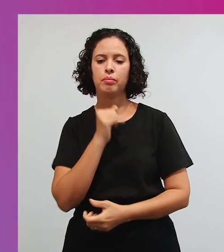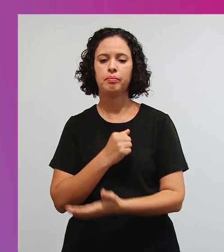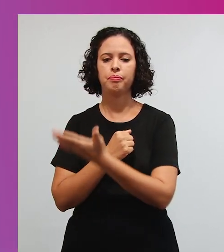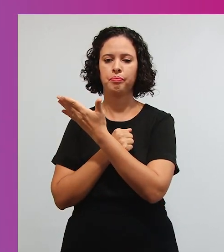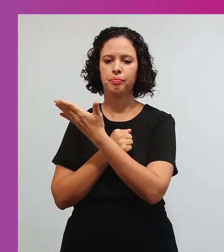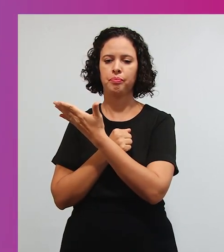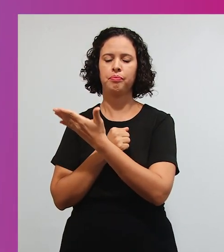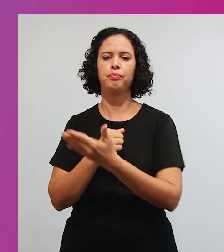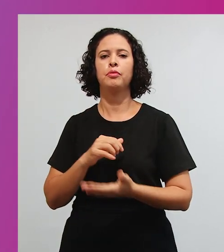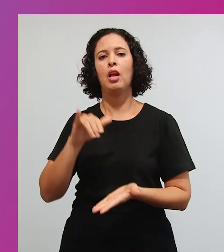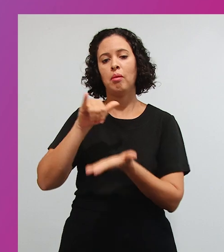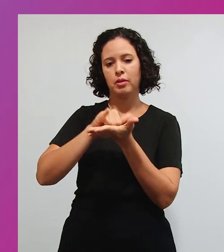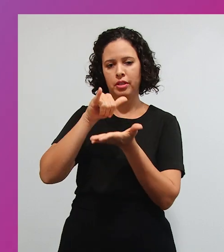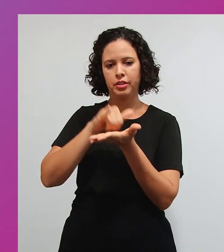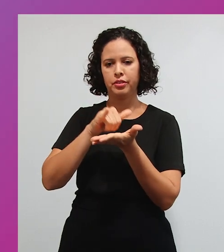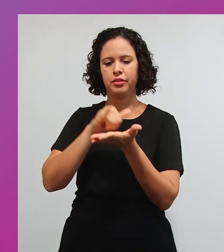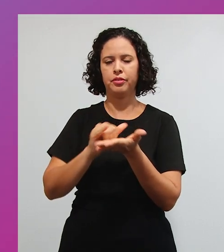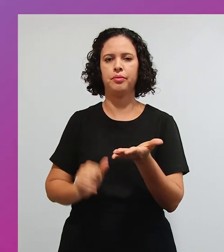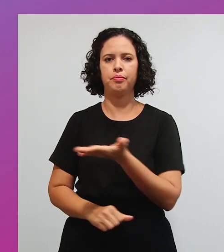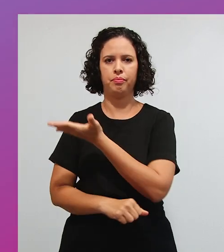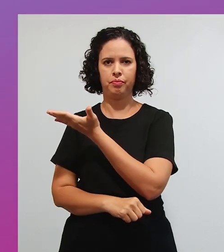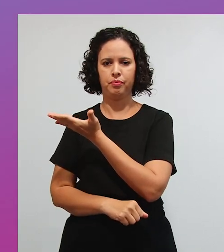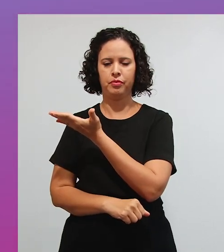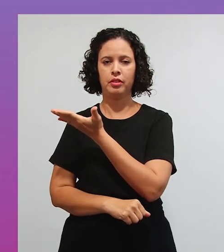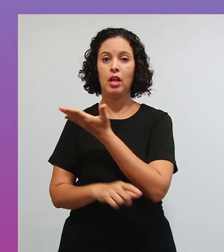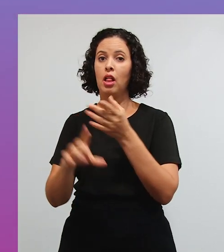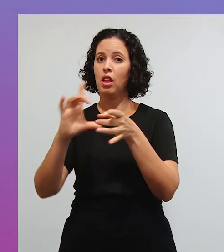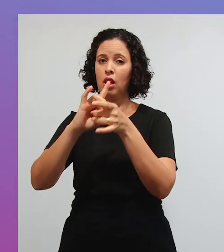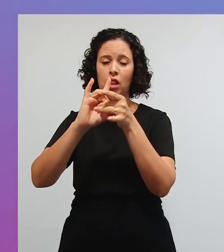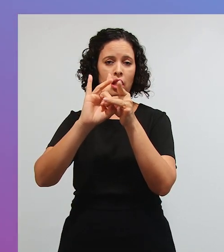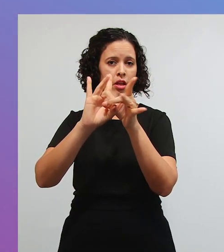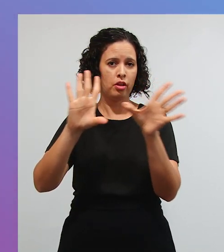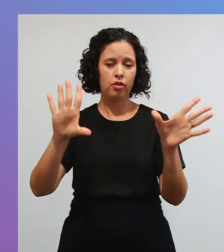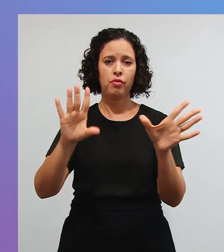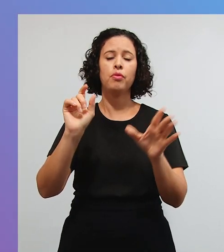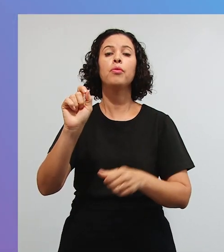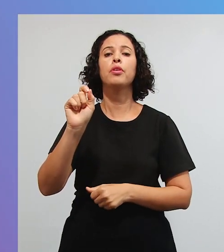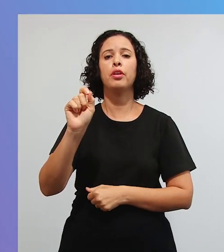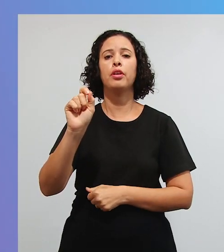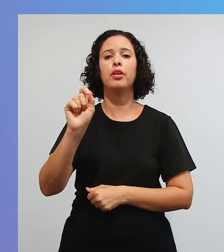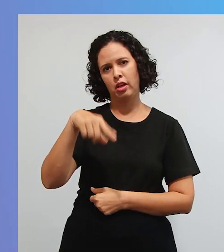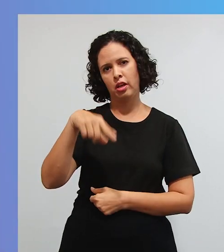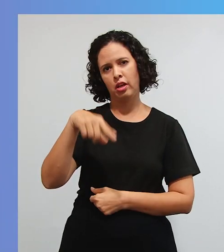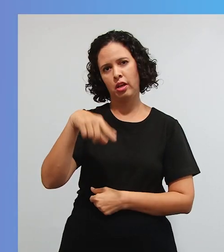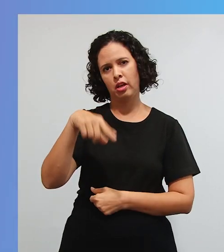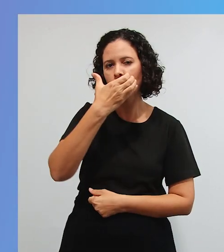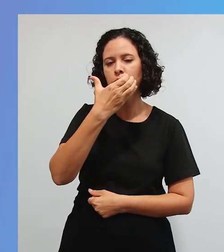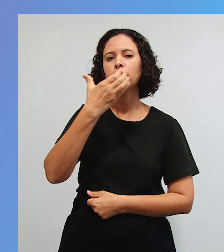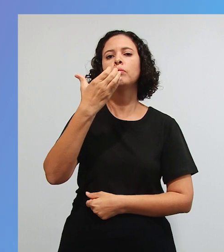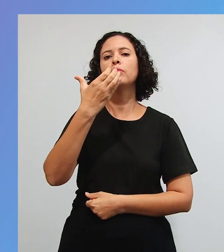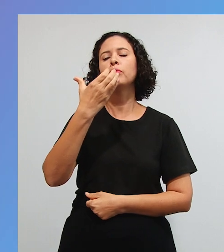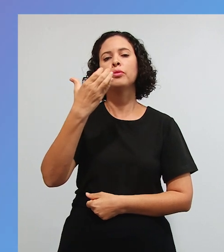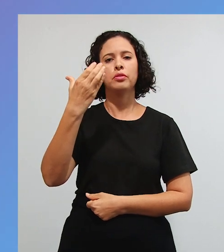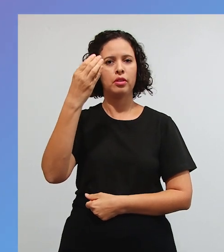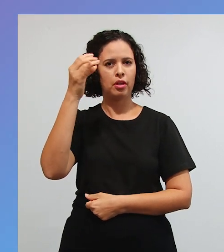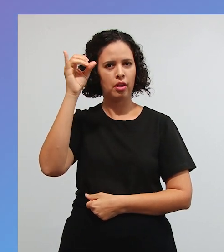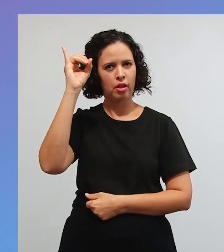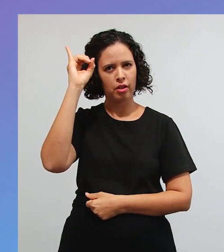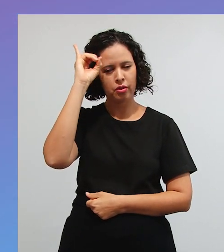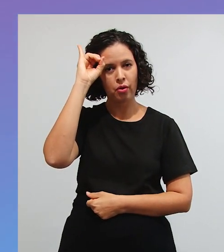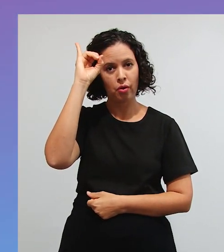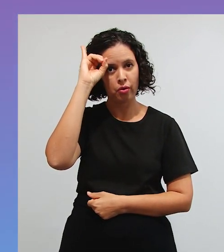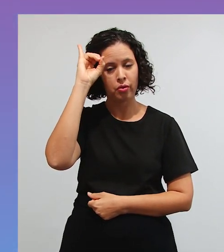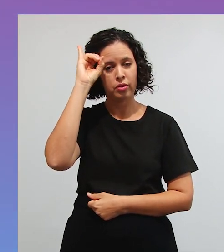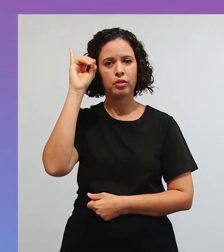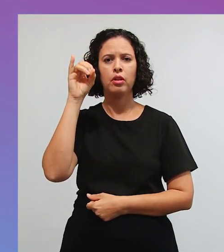seguir. Aplicativo CAN Scanner. Disponível para dispositivos iOS e Android. Para baixar no seu